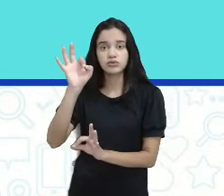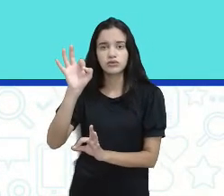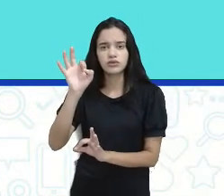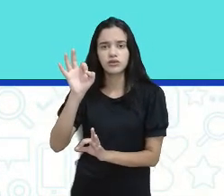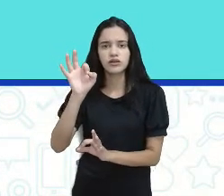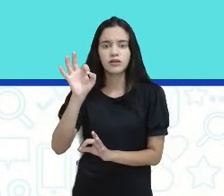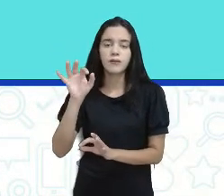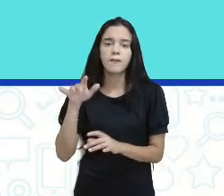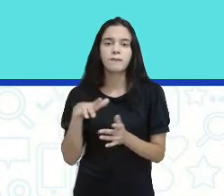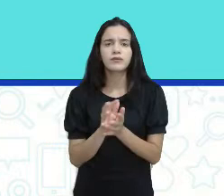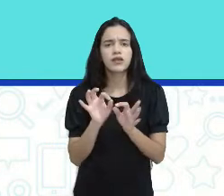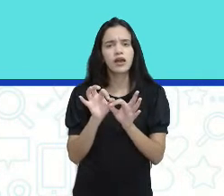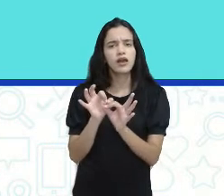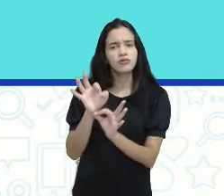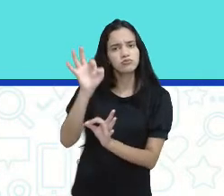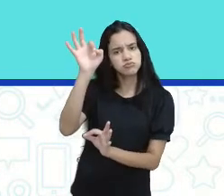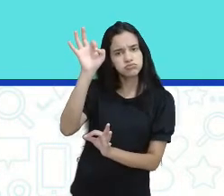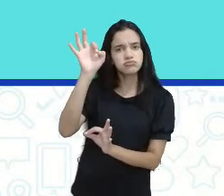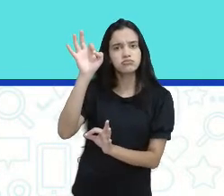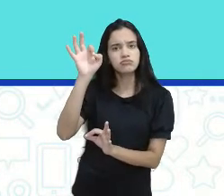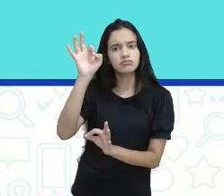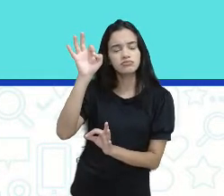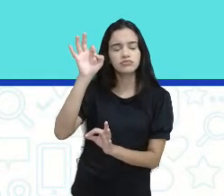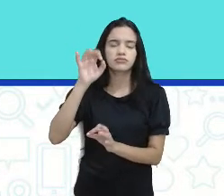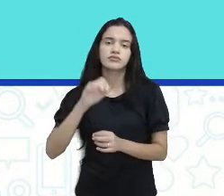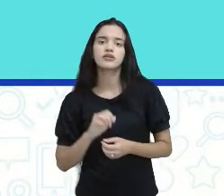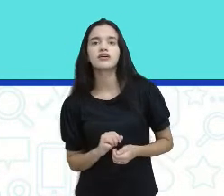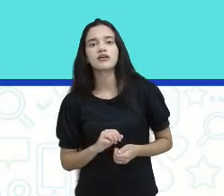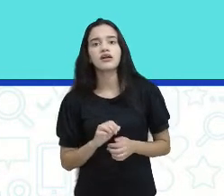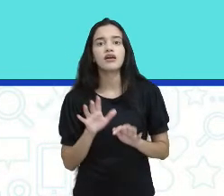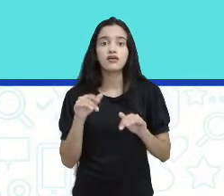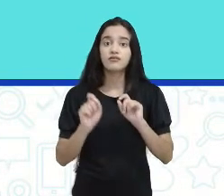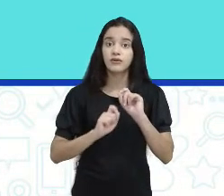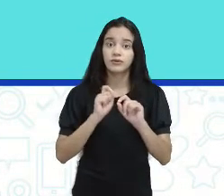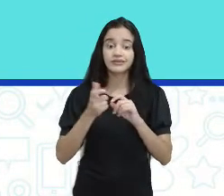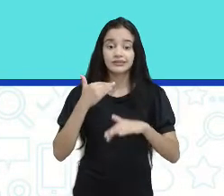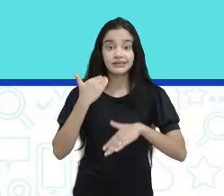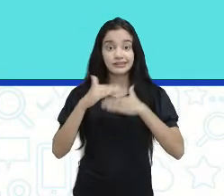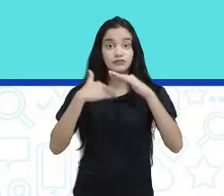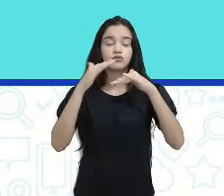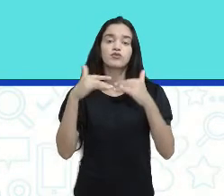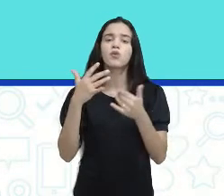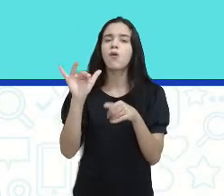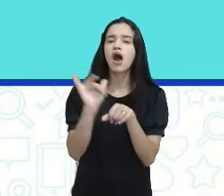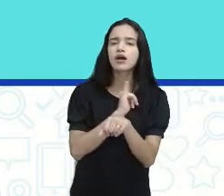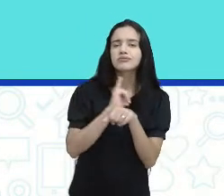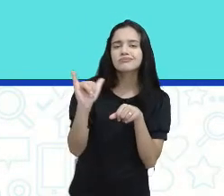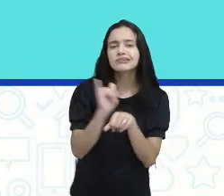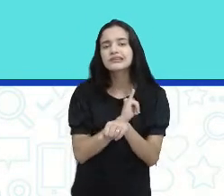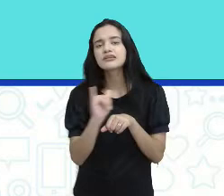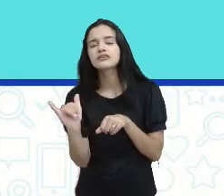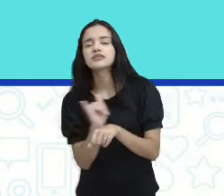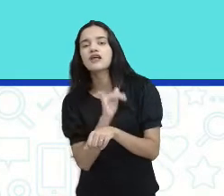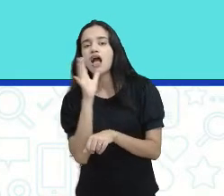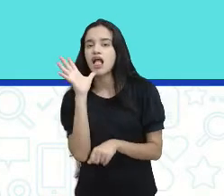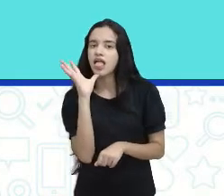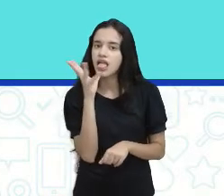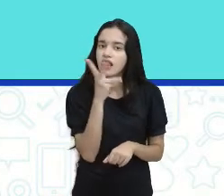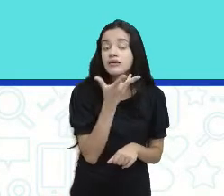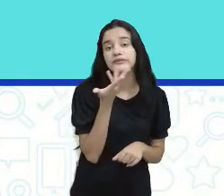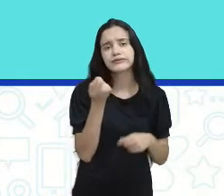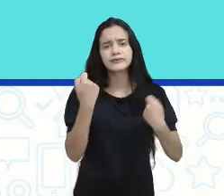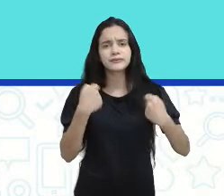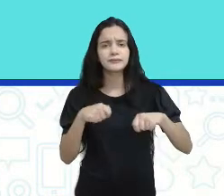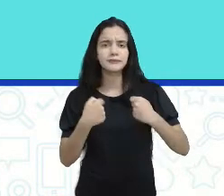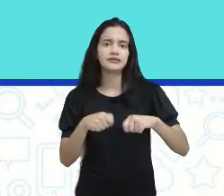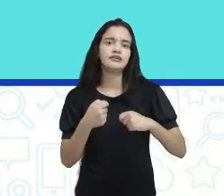né? Horizontal. É vertical, né? De cima para baixo, Sim. né? E aí ele vai desenvolver aí uma maneira mais devagar, né? Então não precisa ser